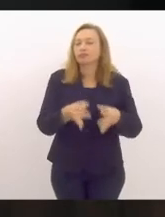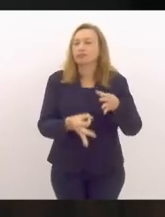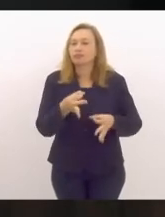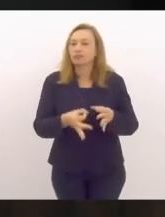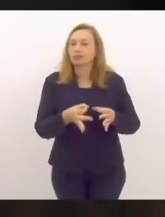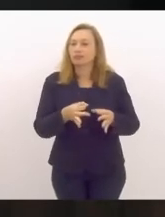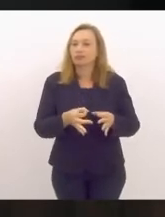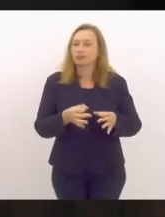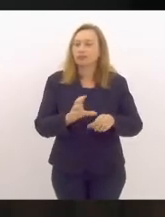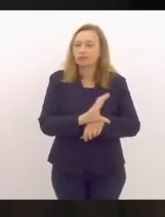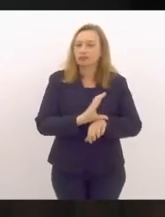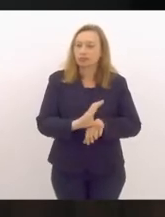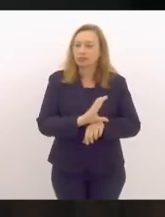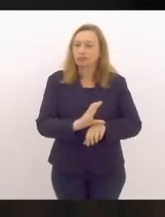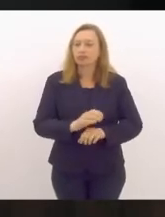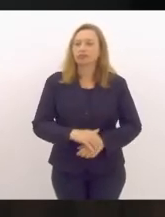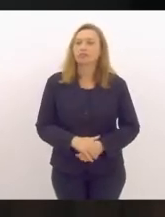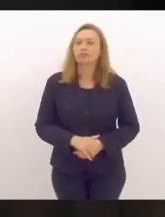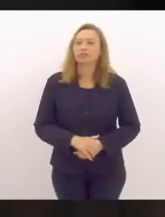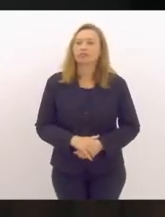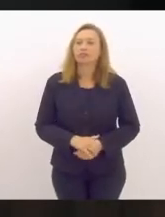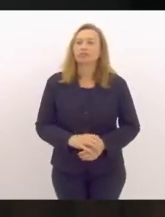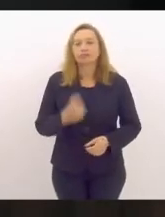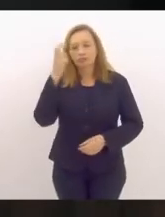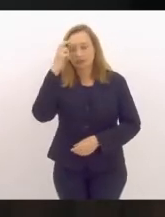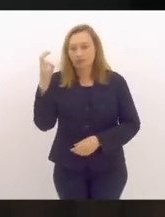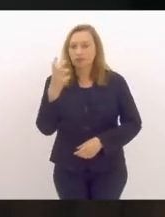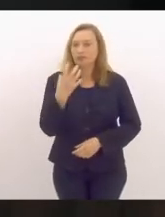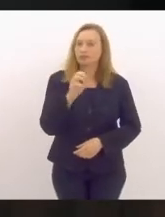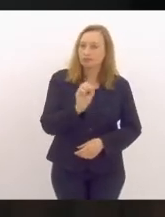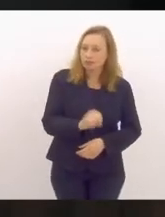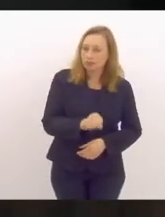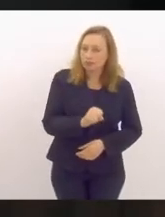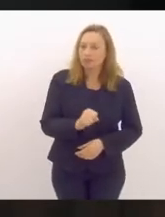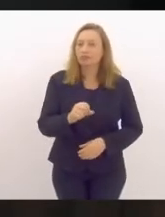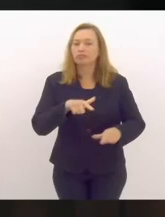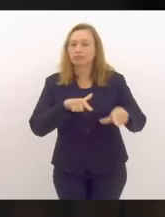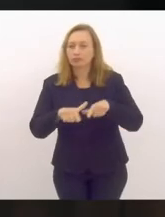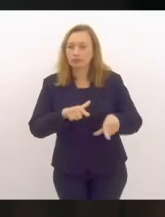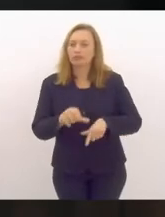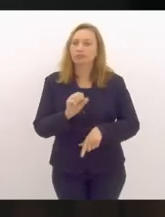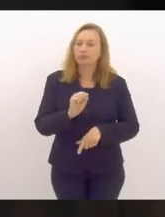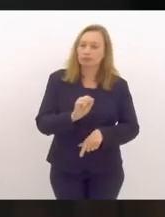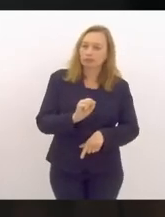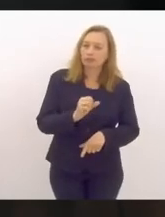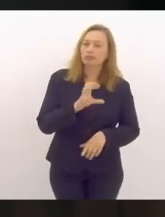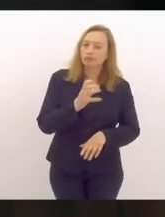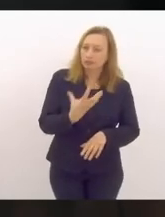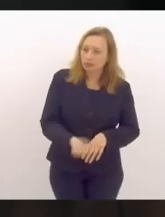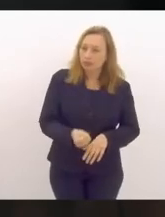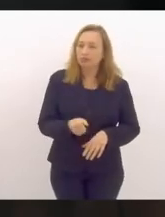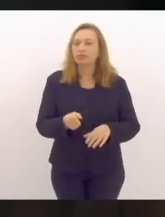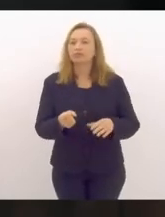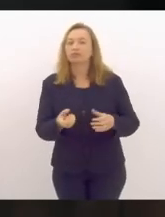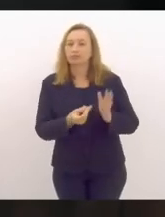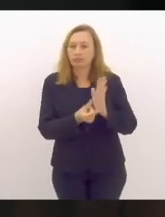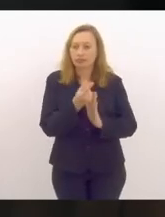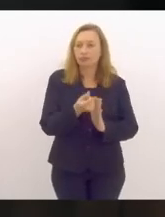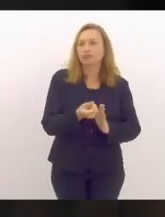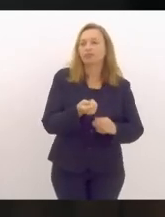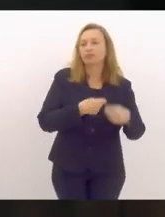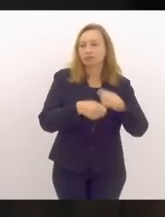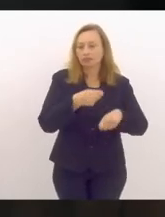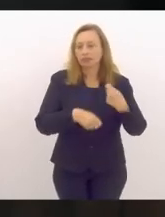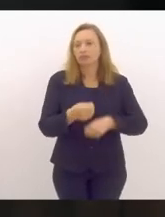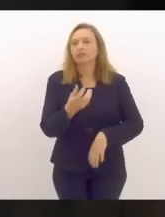pela condicionalidade. De cultura, favorável. De trabalho, favorável. De economia, favorável. De orçamento, favorável.